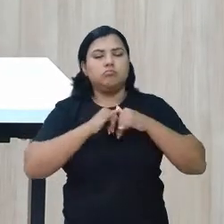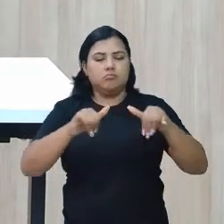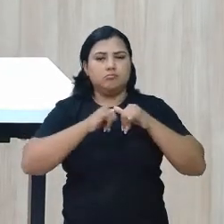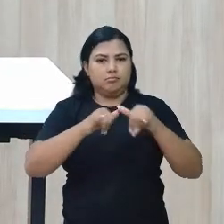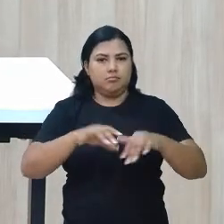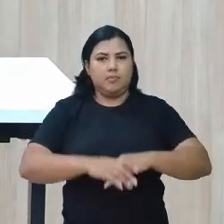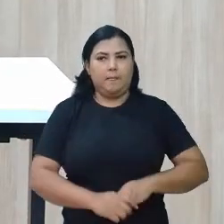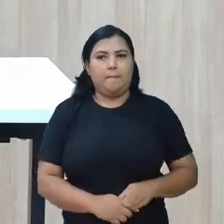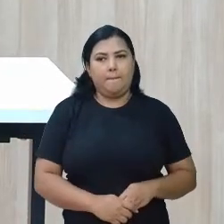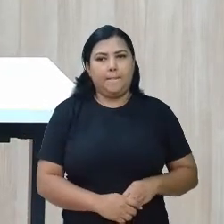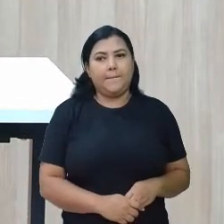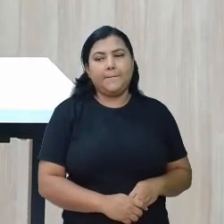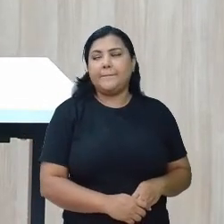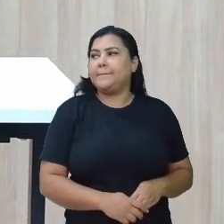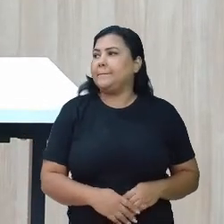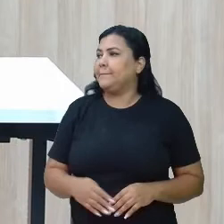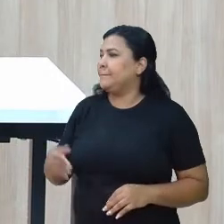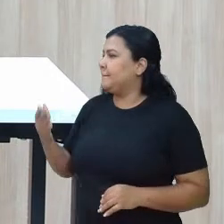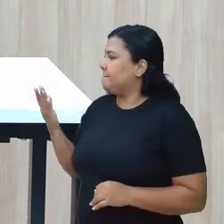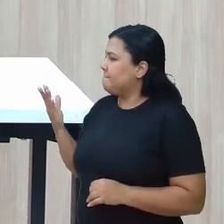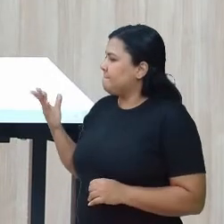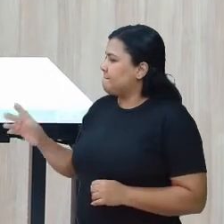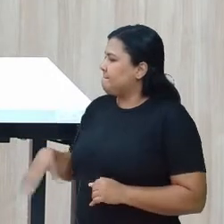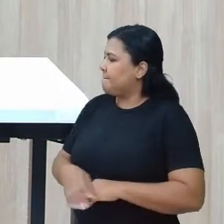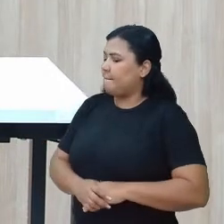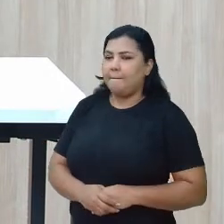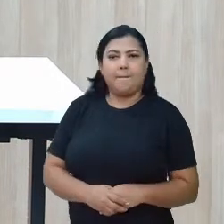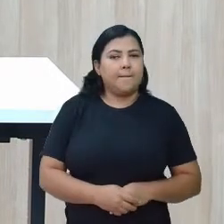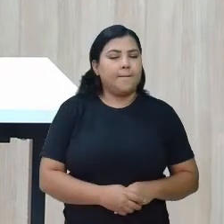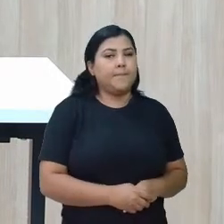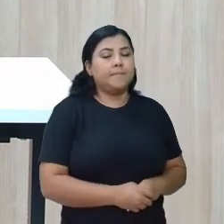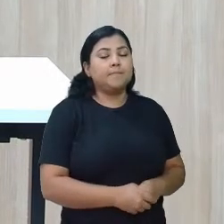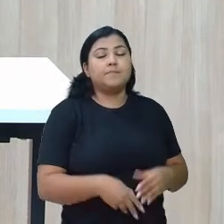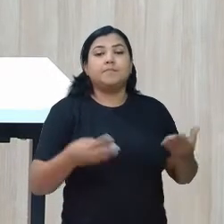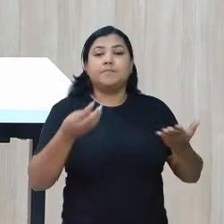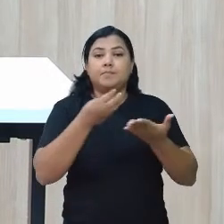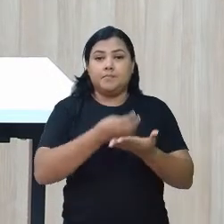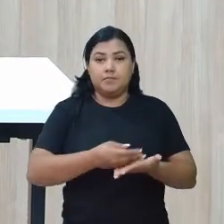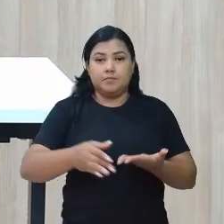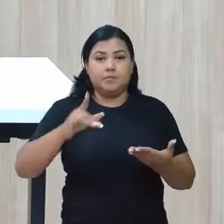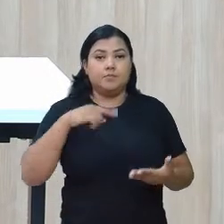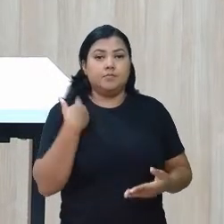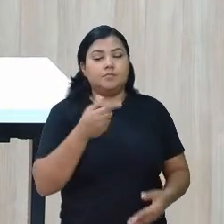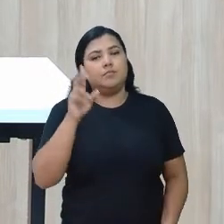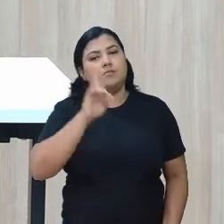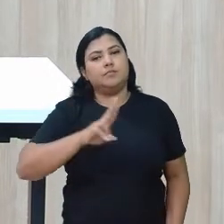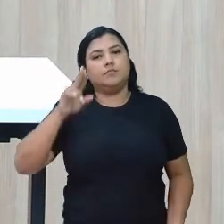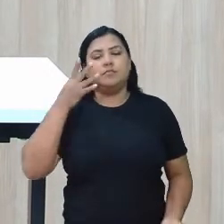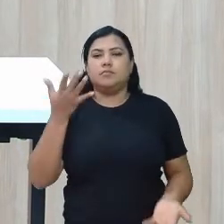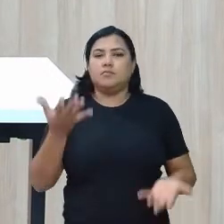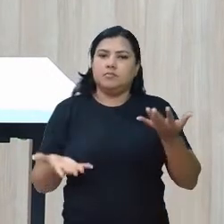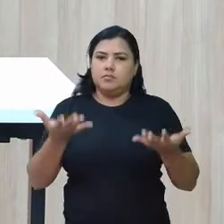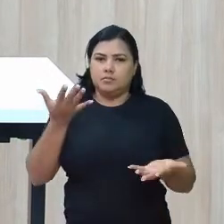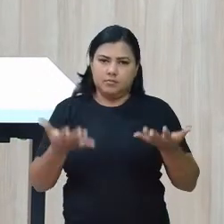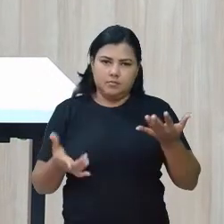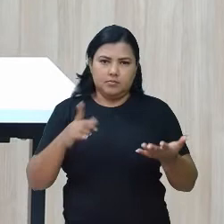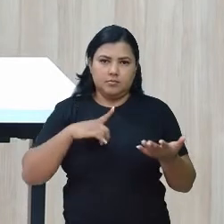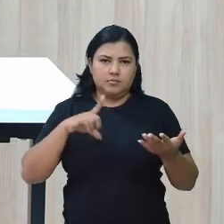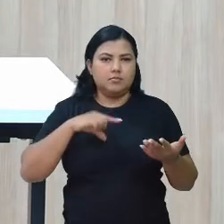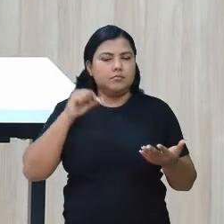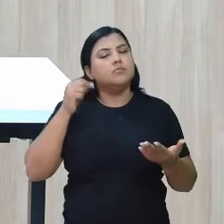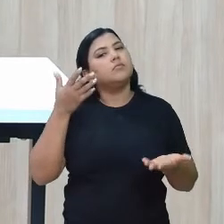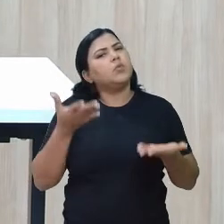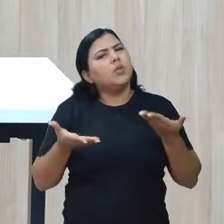certo? Então, você vai perceber que a partir de agora, como eu tinha dito anteriormente, a gente está usando a balança, está trazendo o princípio